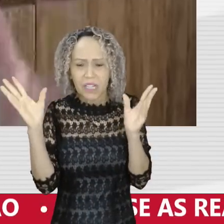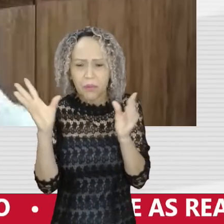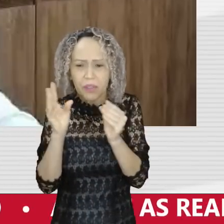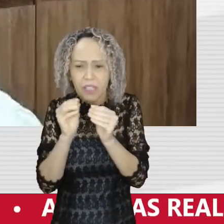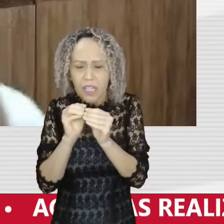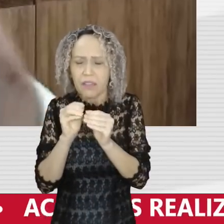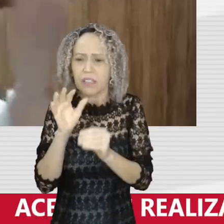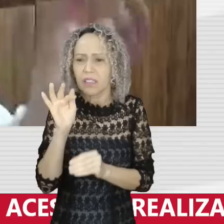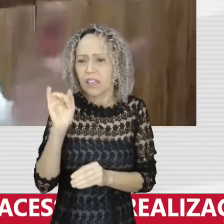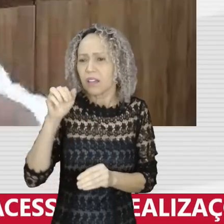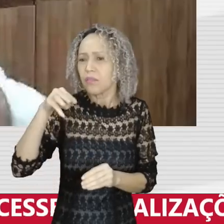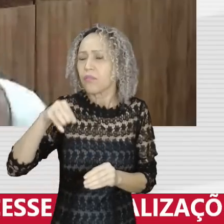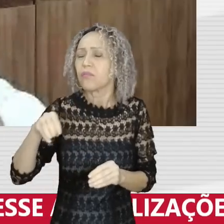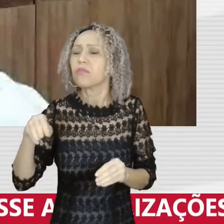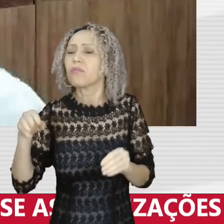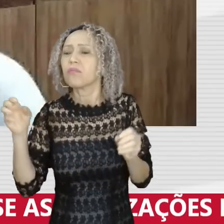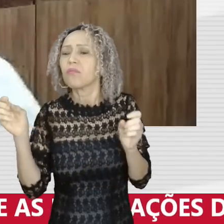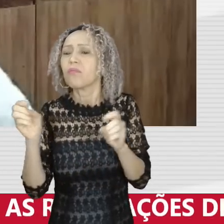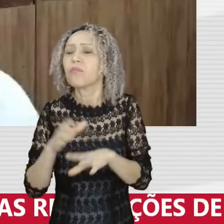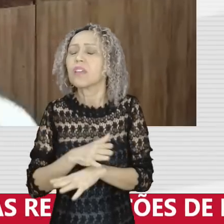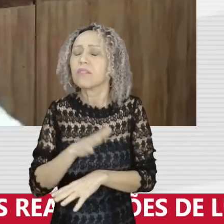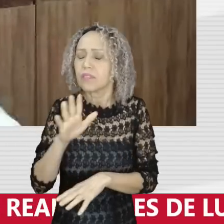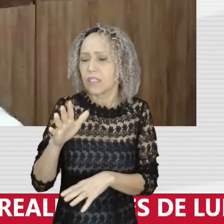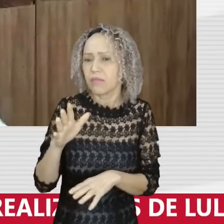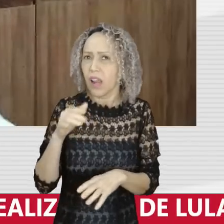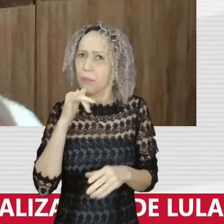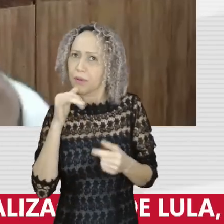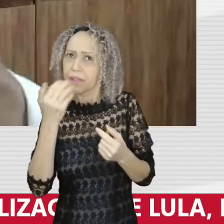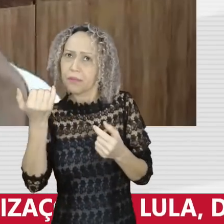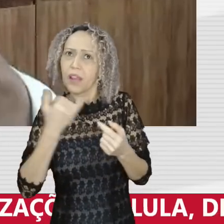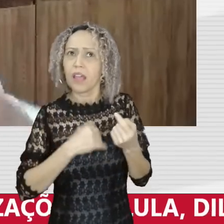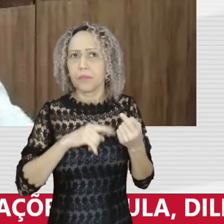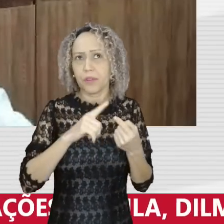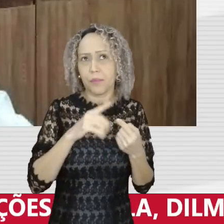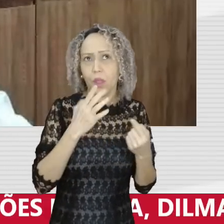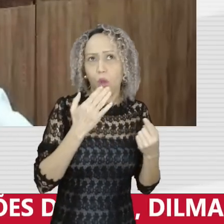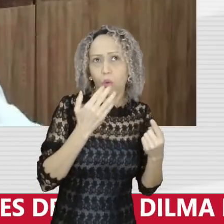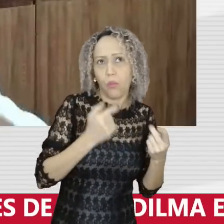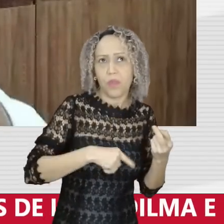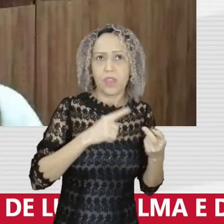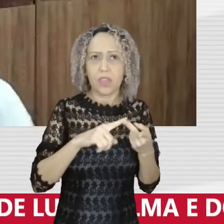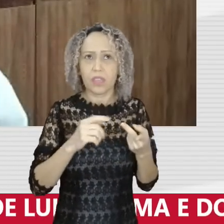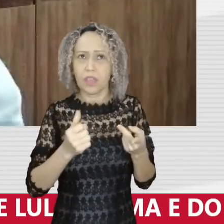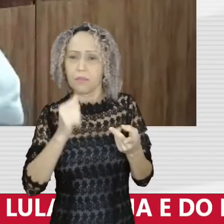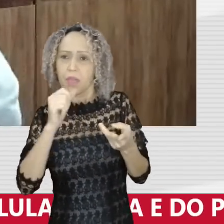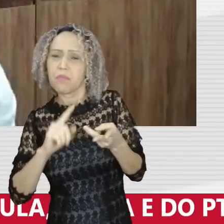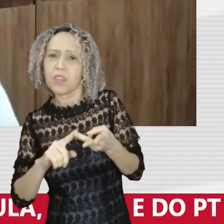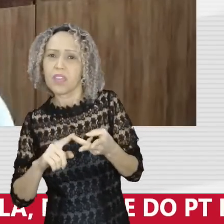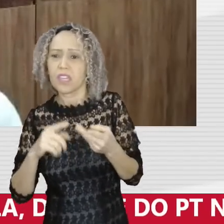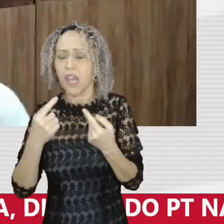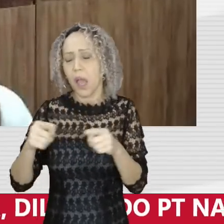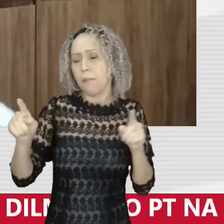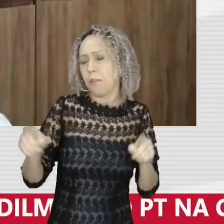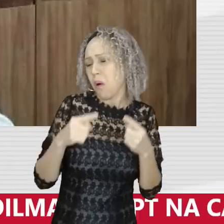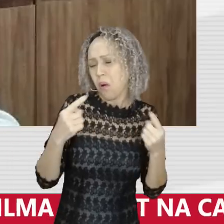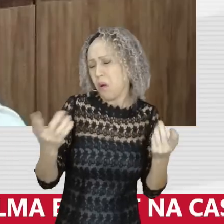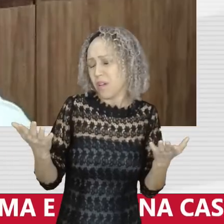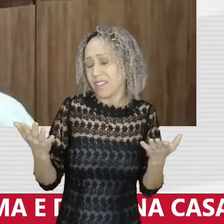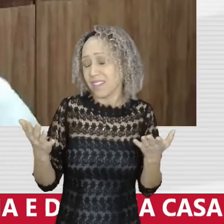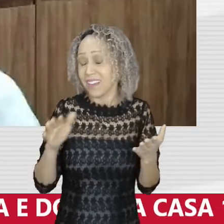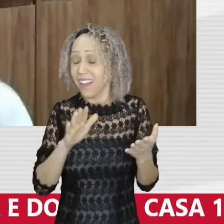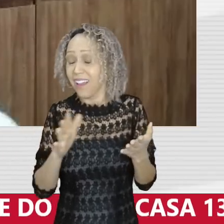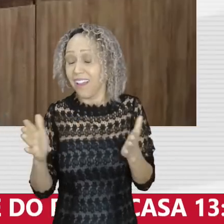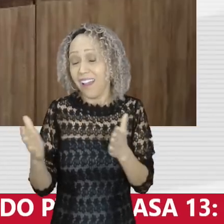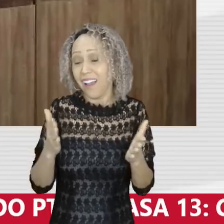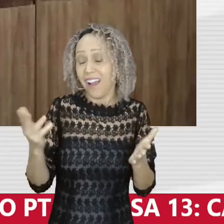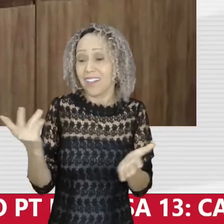chuveiro, comida, bebida, tudo isso, música, bem, nós estamos vivendo um momento político. E a maior importante, você que é uma liderança